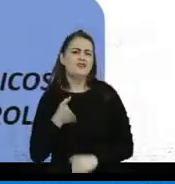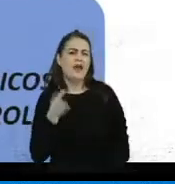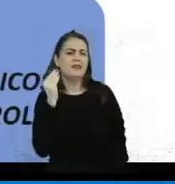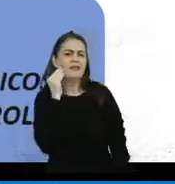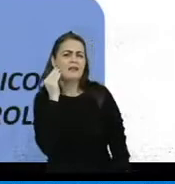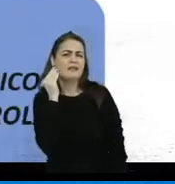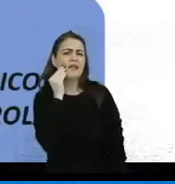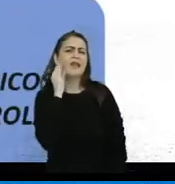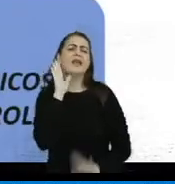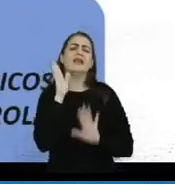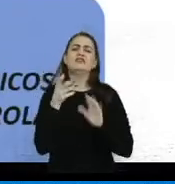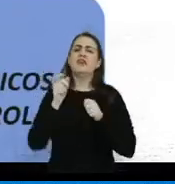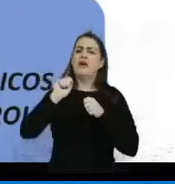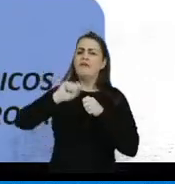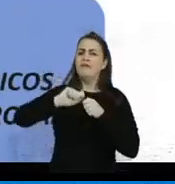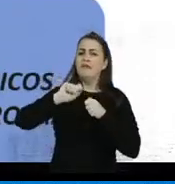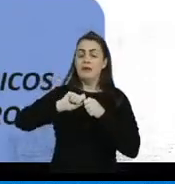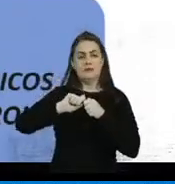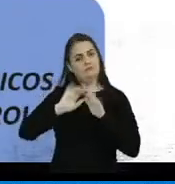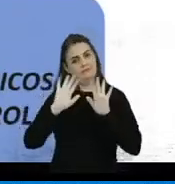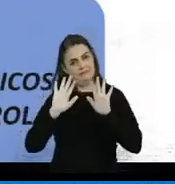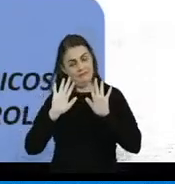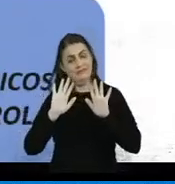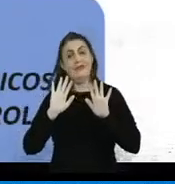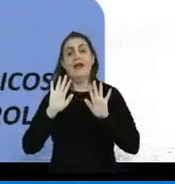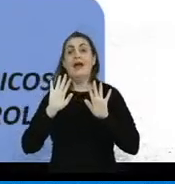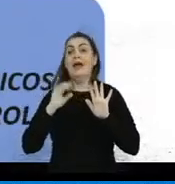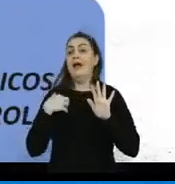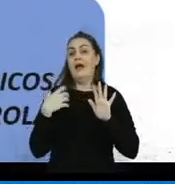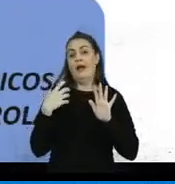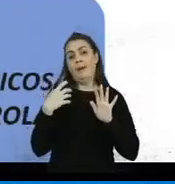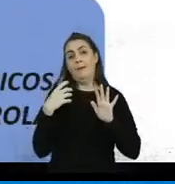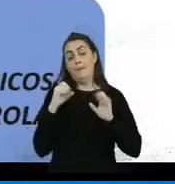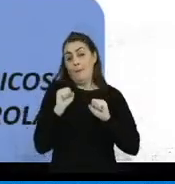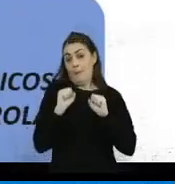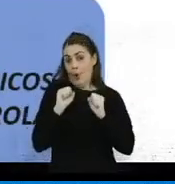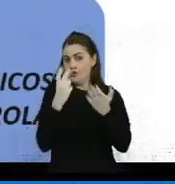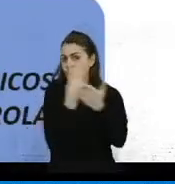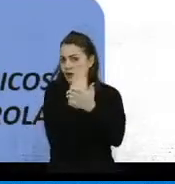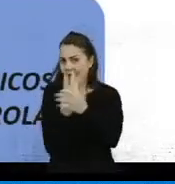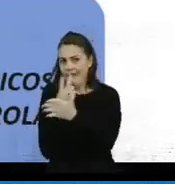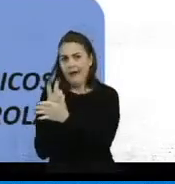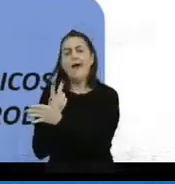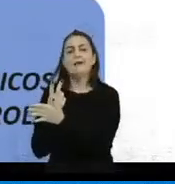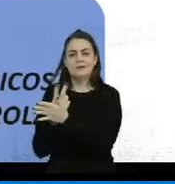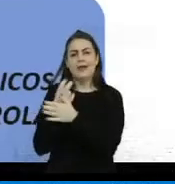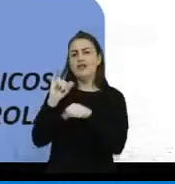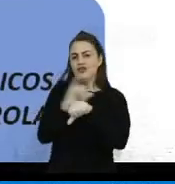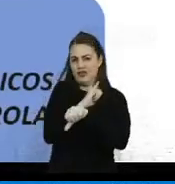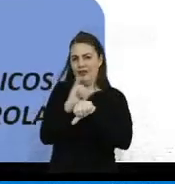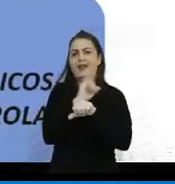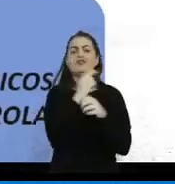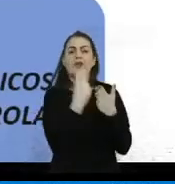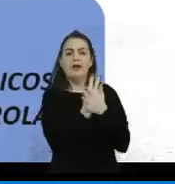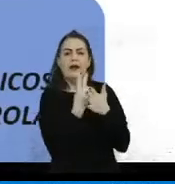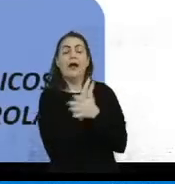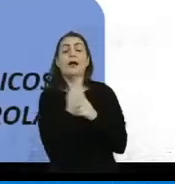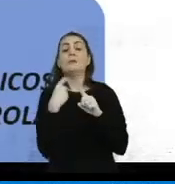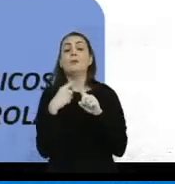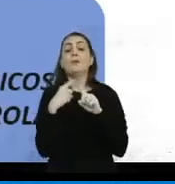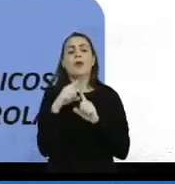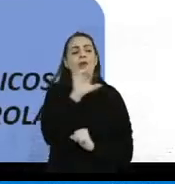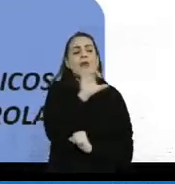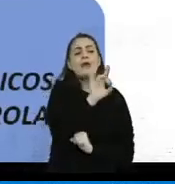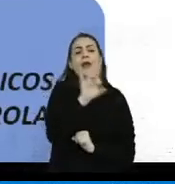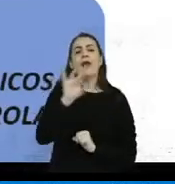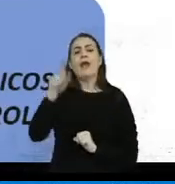tudo nem do jeito certo, até porque, gente, cada paciente é de um jeito, cada paciente tem um tratamento